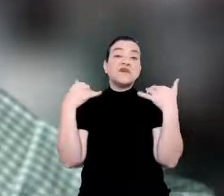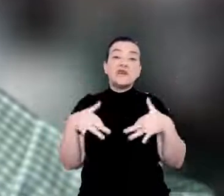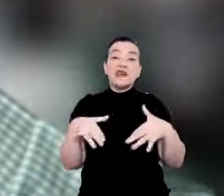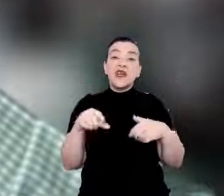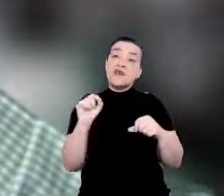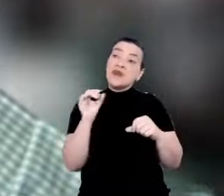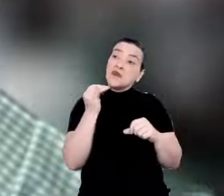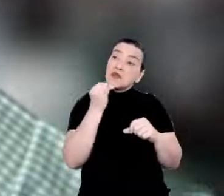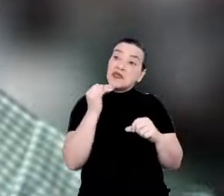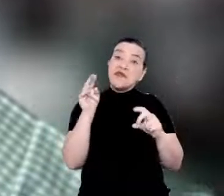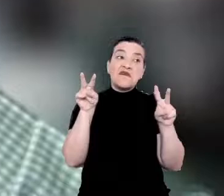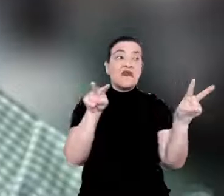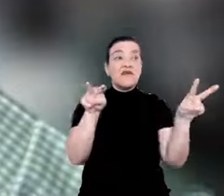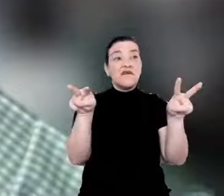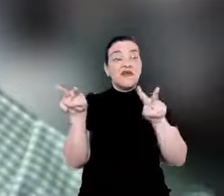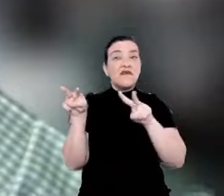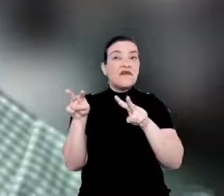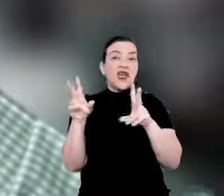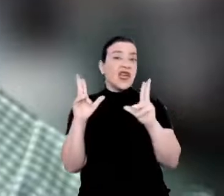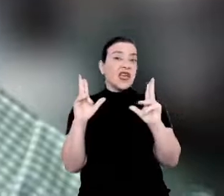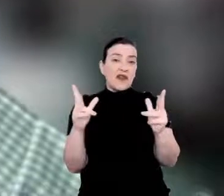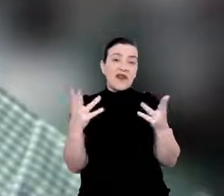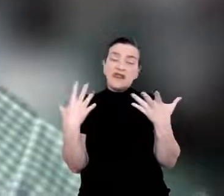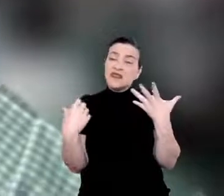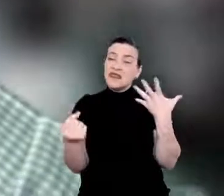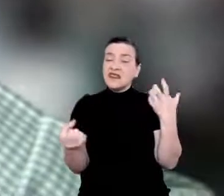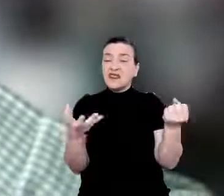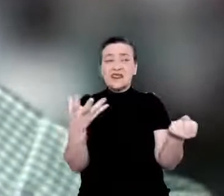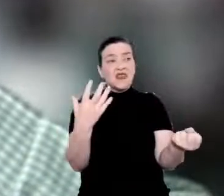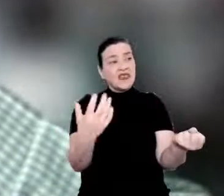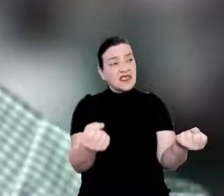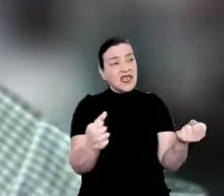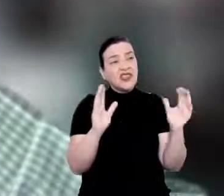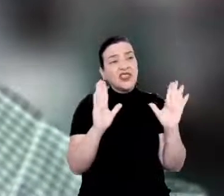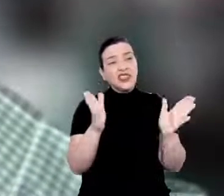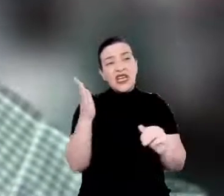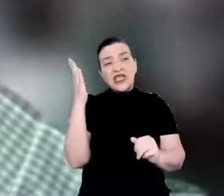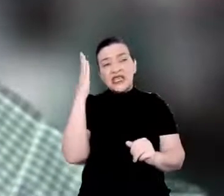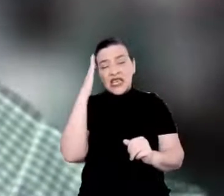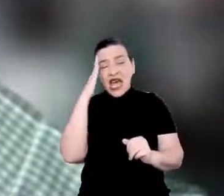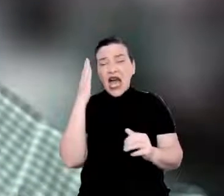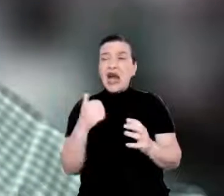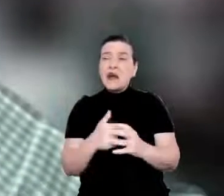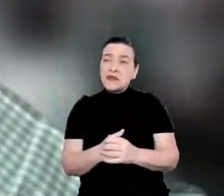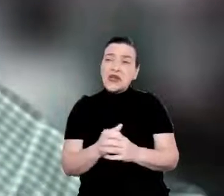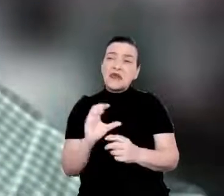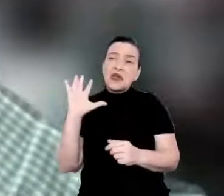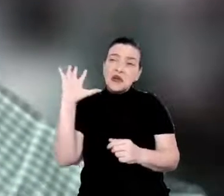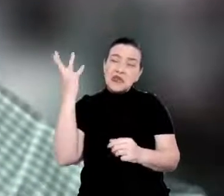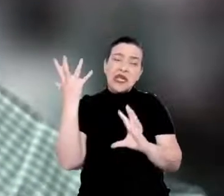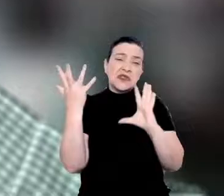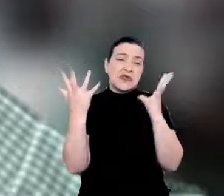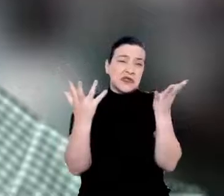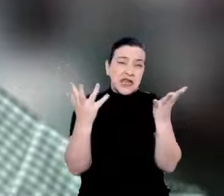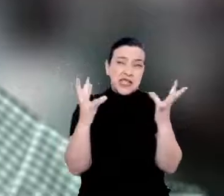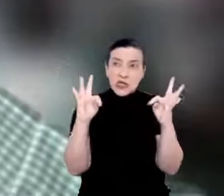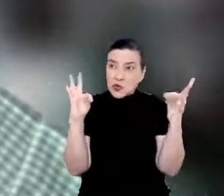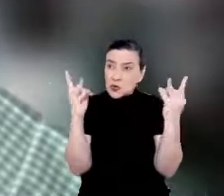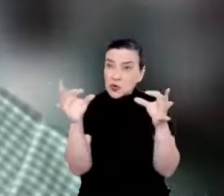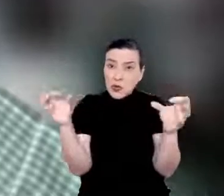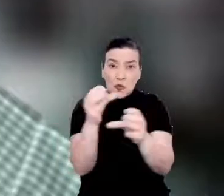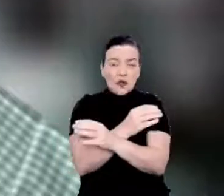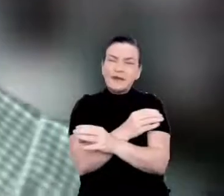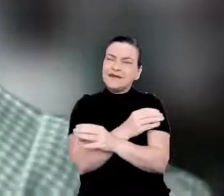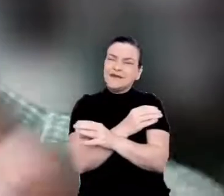aceitarmos a douta ignorância seria aceitarmos como verdade que conhecemos apenas um pouco do que nos cerca e que deveríamos ser motivados a